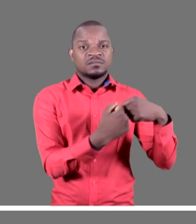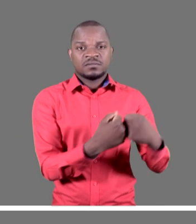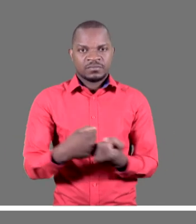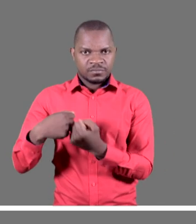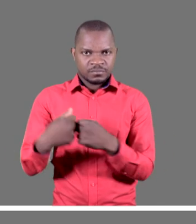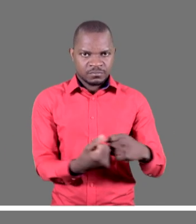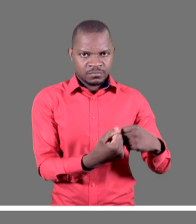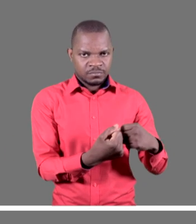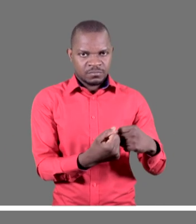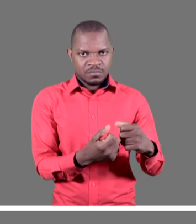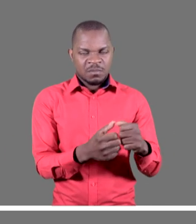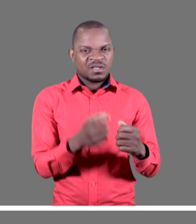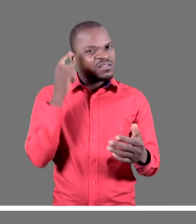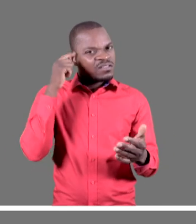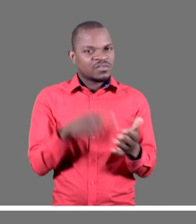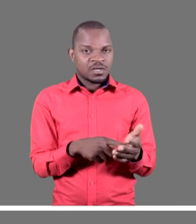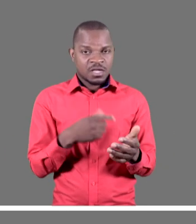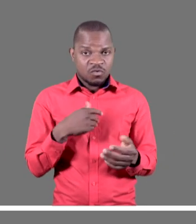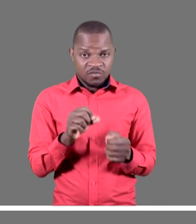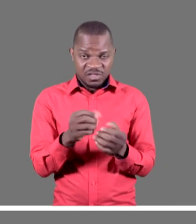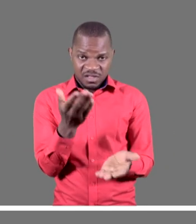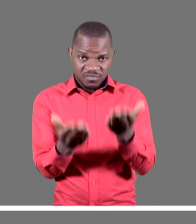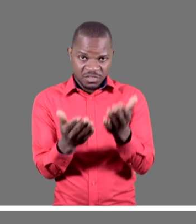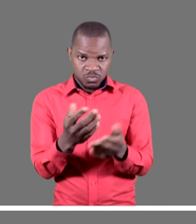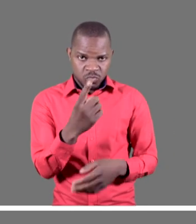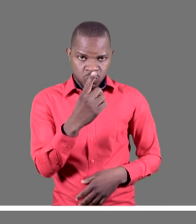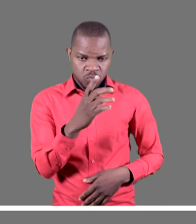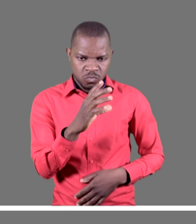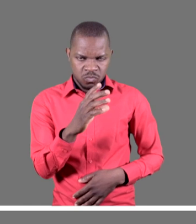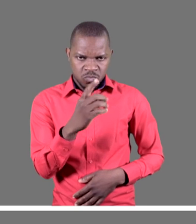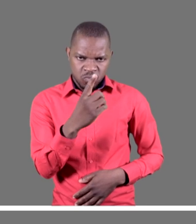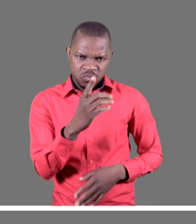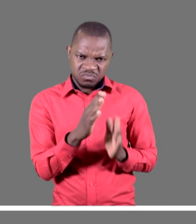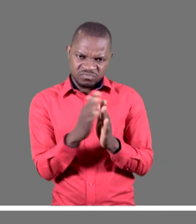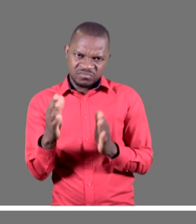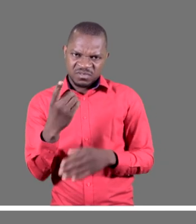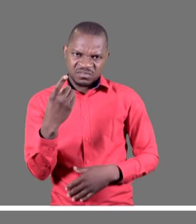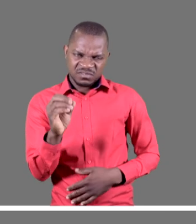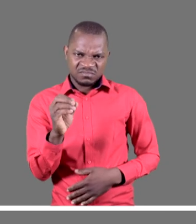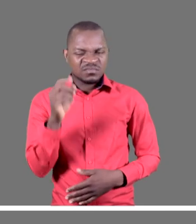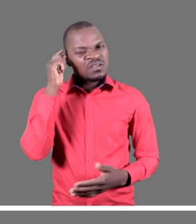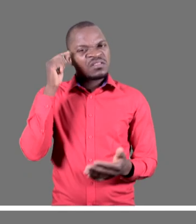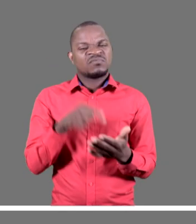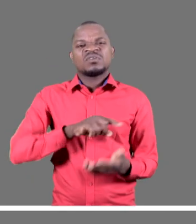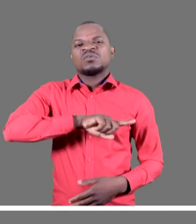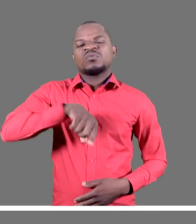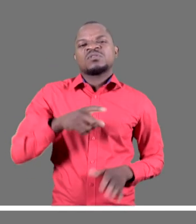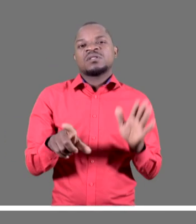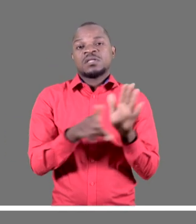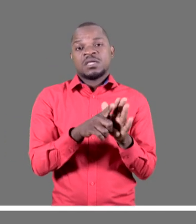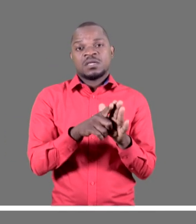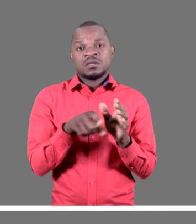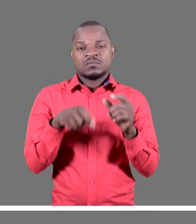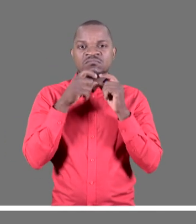Quero dizer, de 1 a 10, em termos de classificação, se calhar o cumprimento da lei nossa